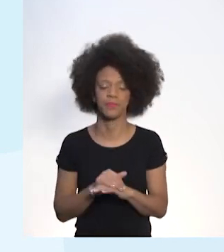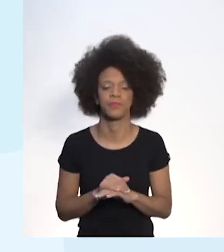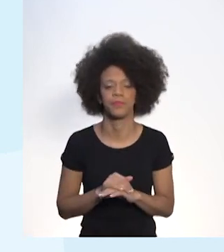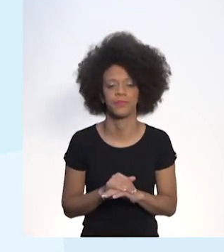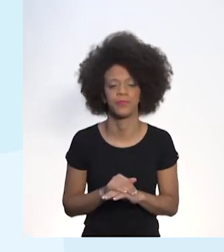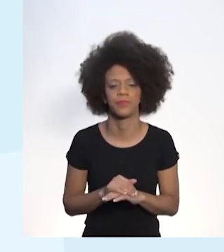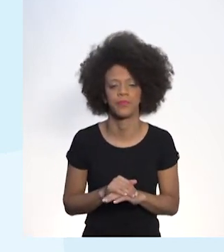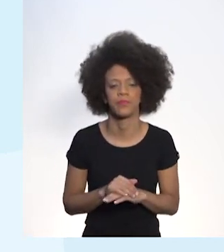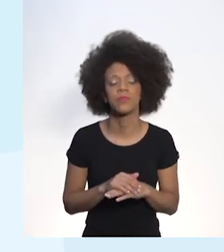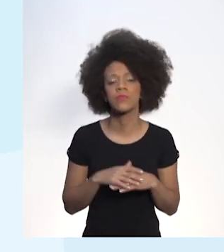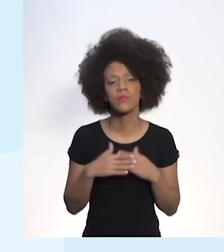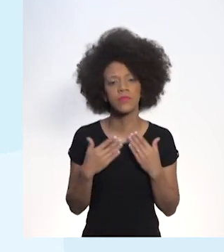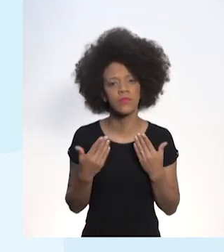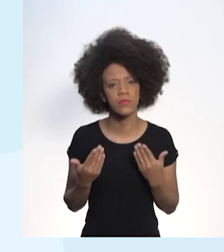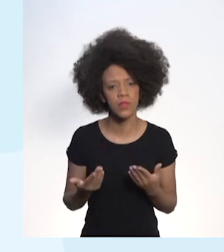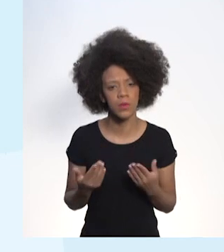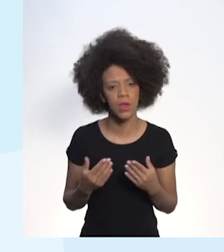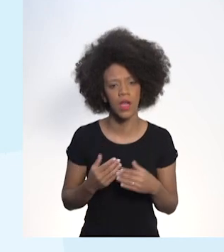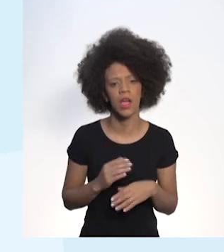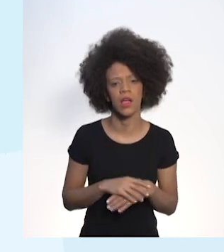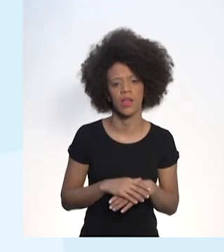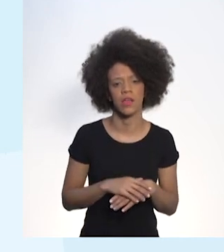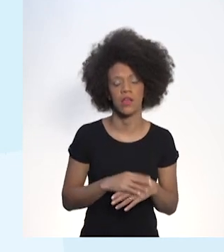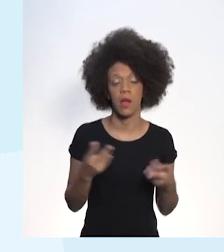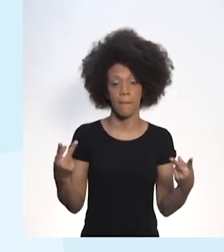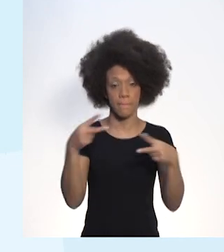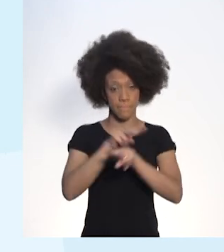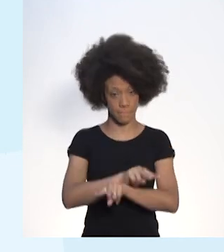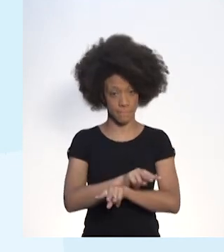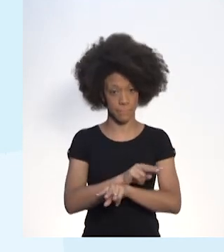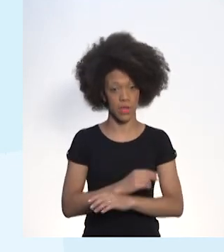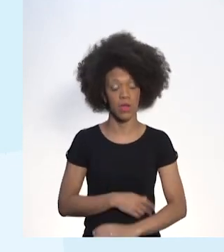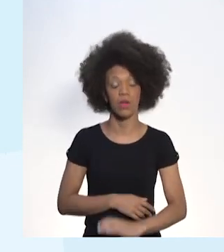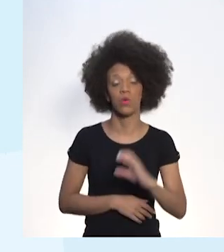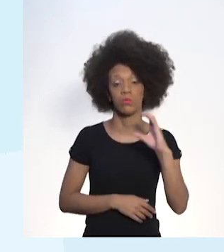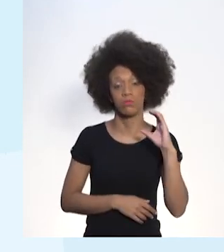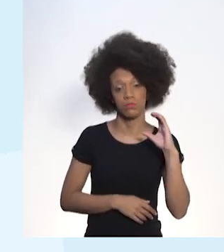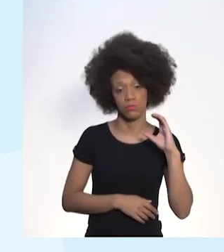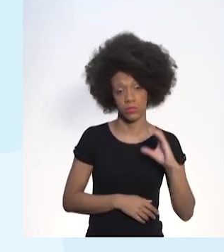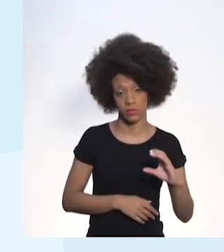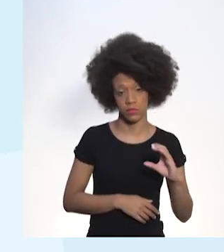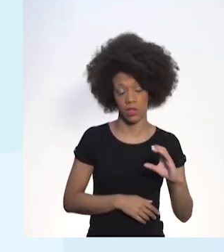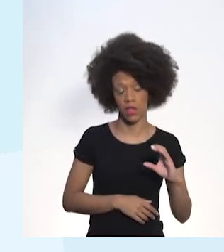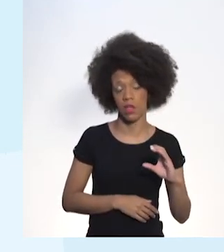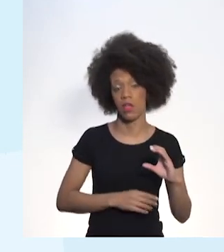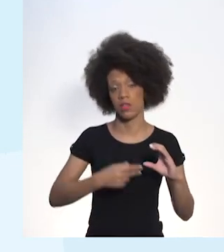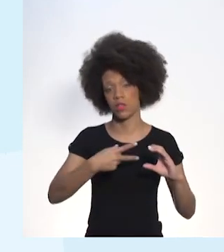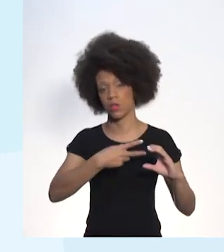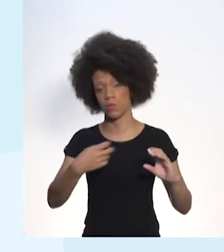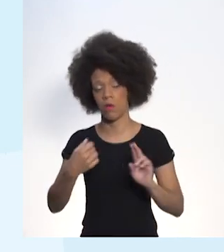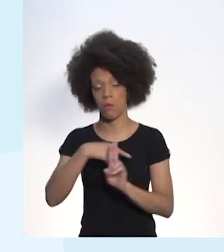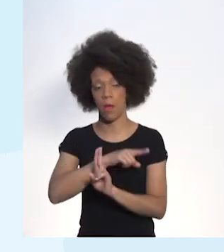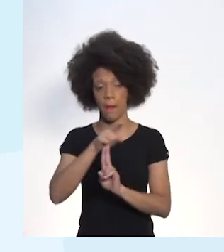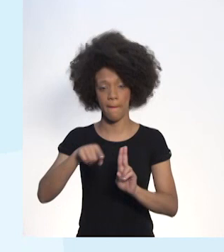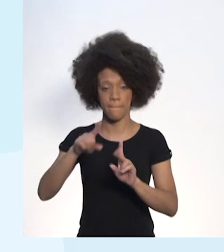tá? Passando o D multiplicando, ó, passei para o outro lado dele, estava dividindo, foi multiplicando, né? Então a